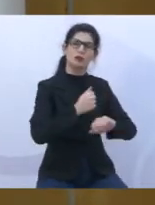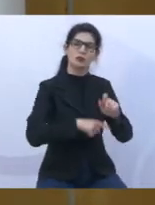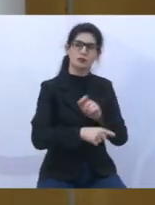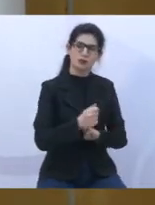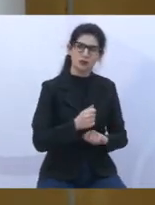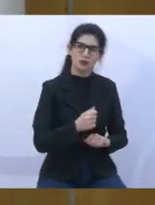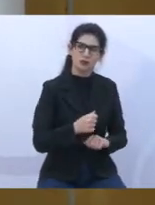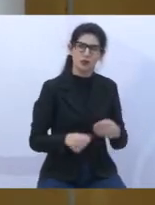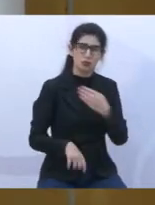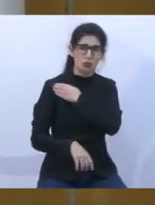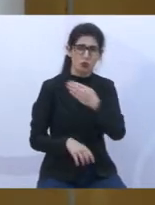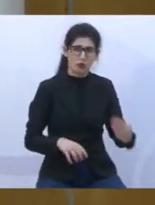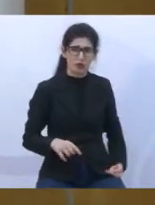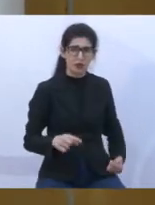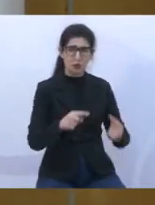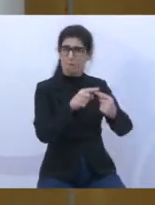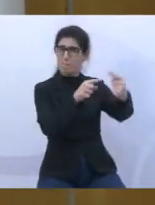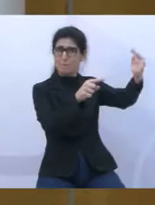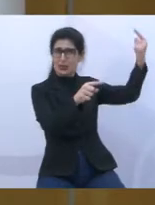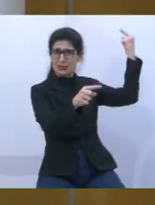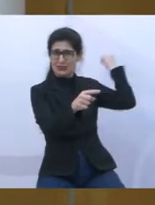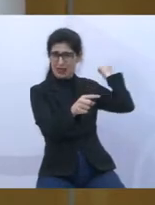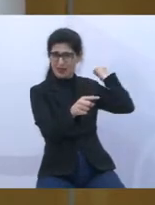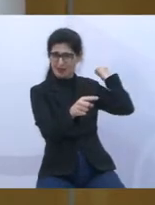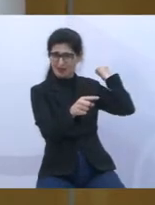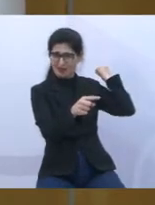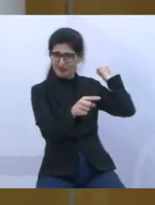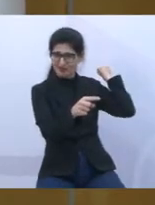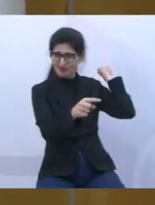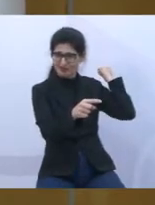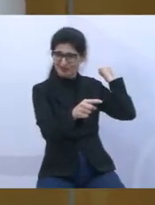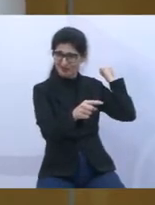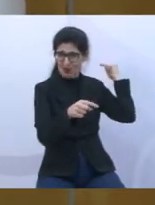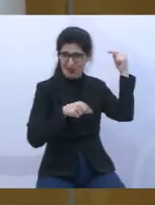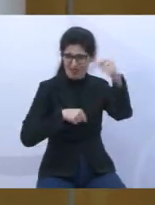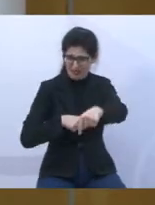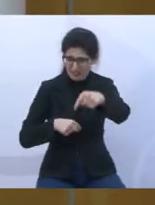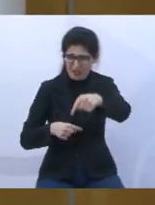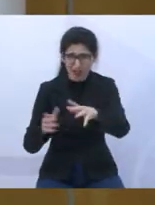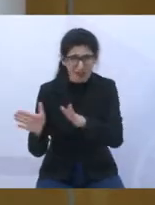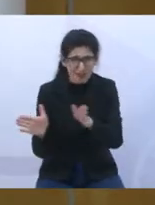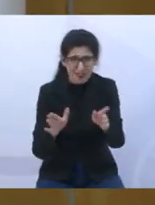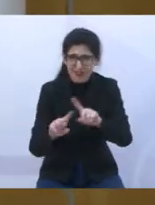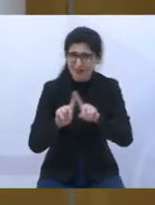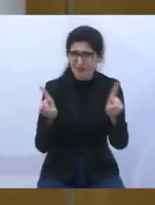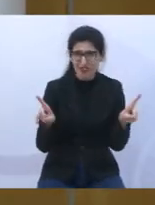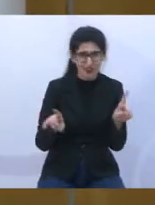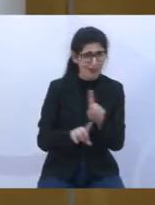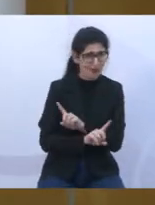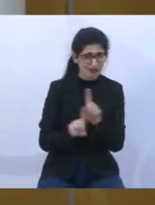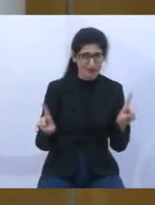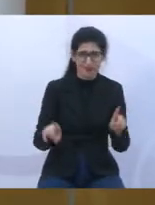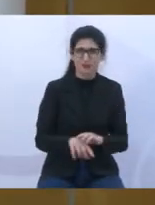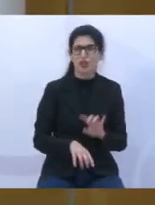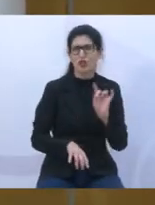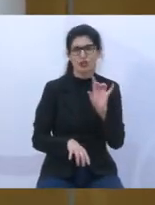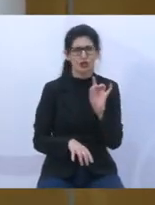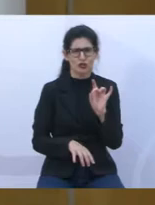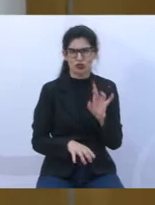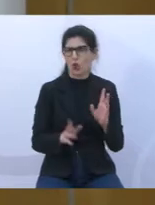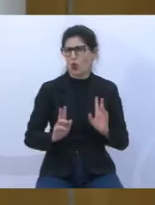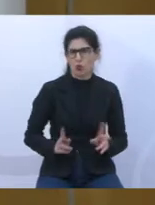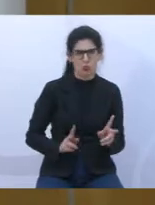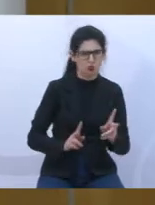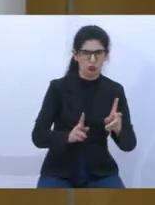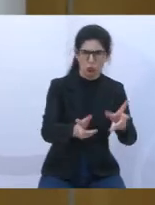realizado no governo anterior né então não foi deste governo ele apenas fez o que ele apenas direcionou